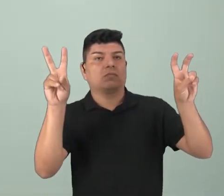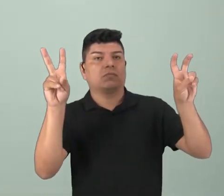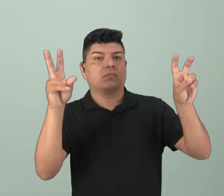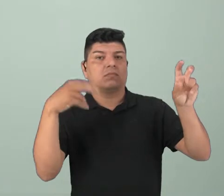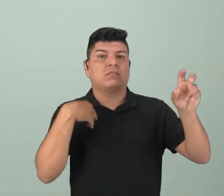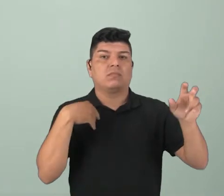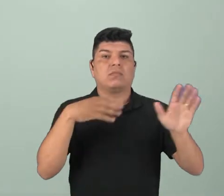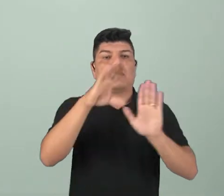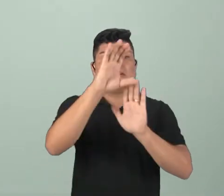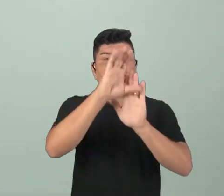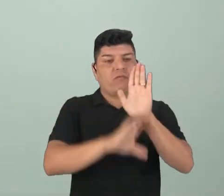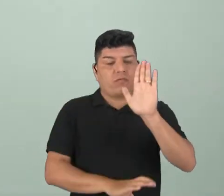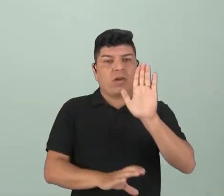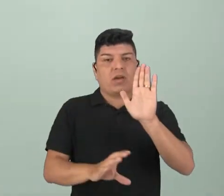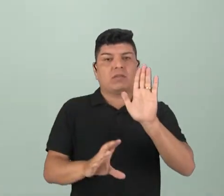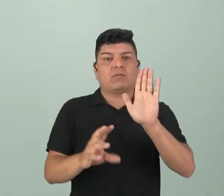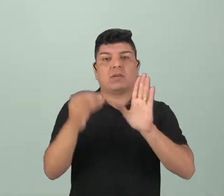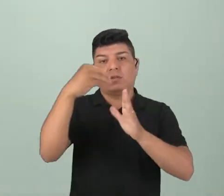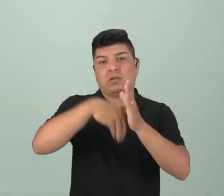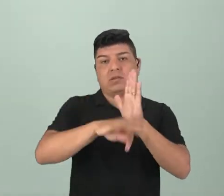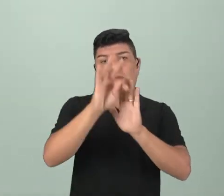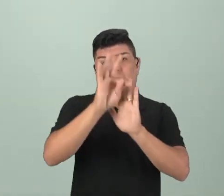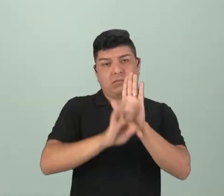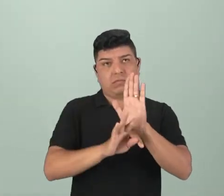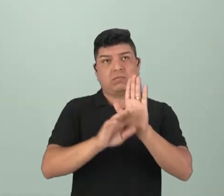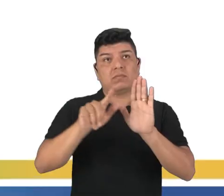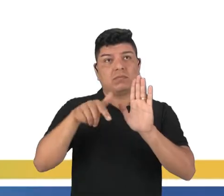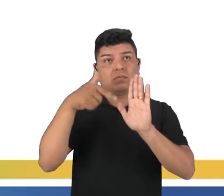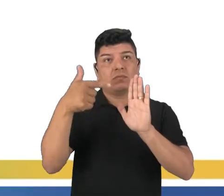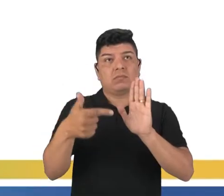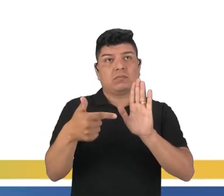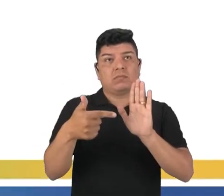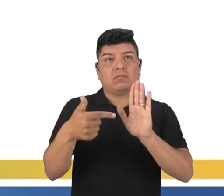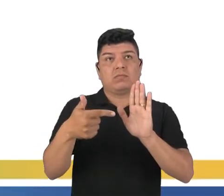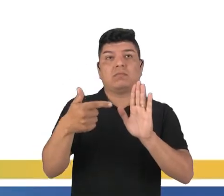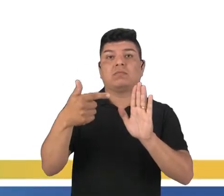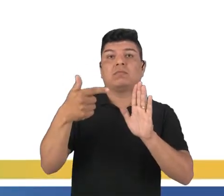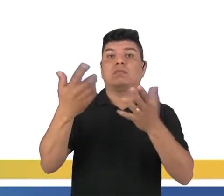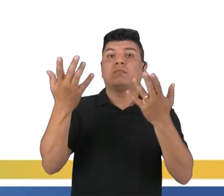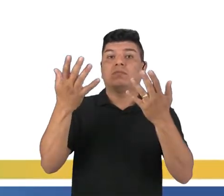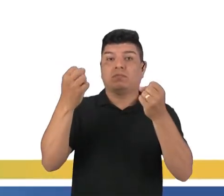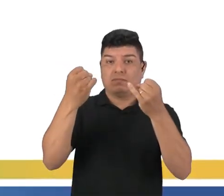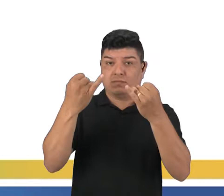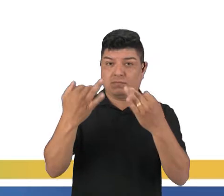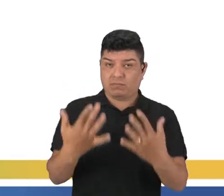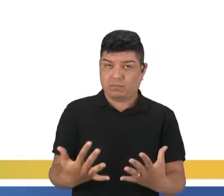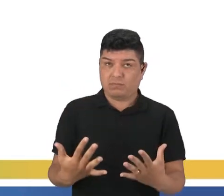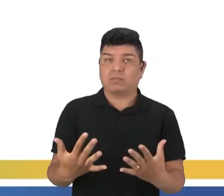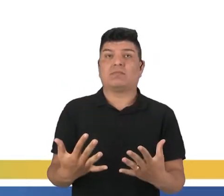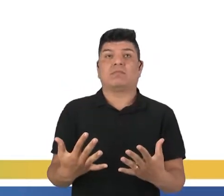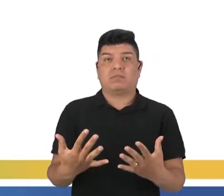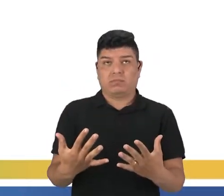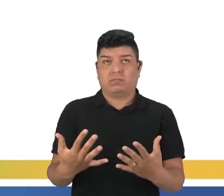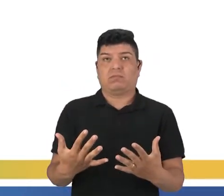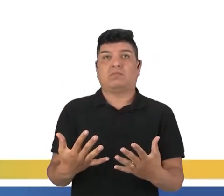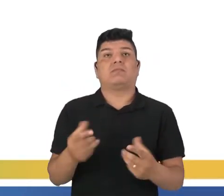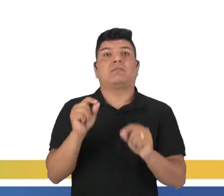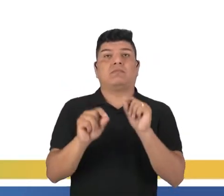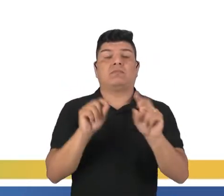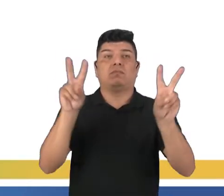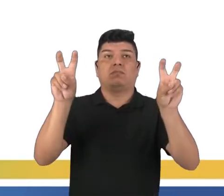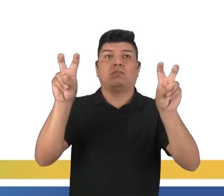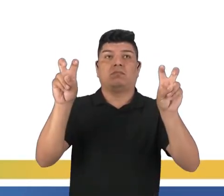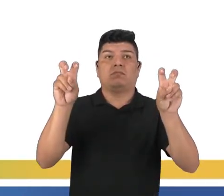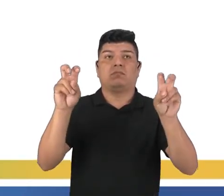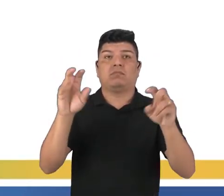vai conceituar aquele assunto dentro do texto dele. Depois vai definir, né, que é a definição, explicação e definição sobre os